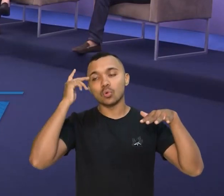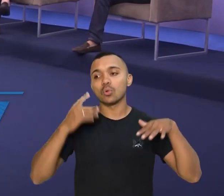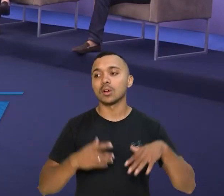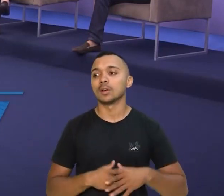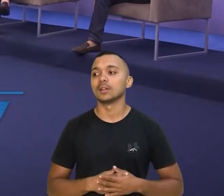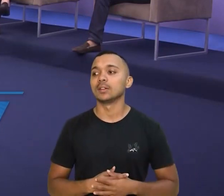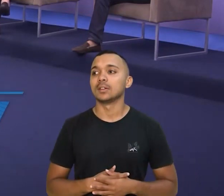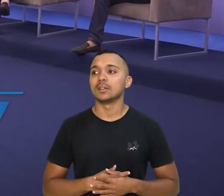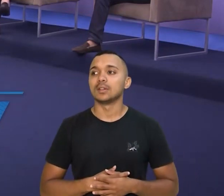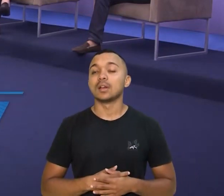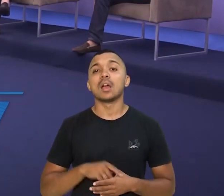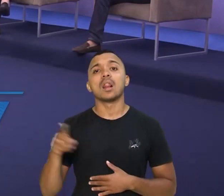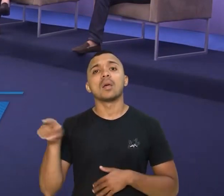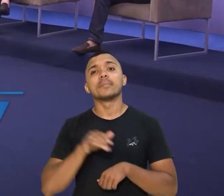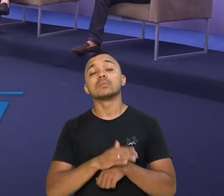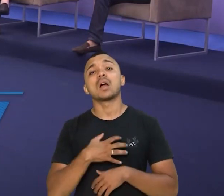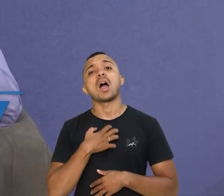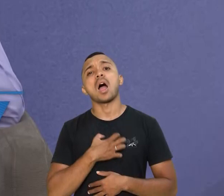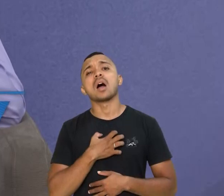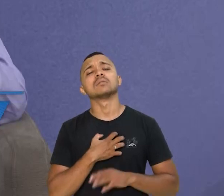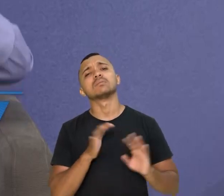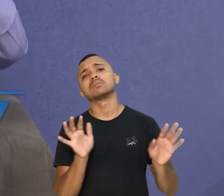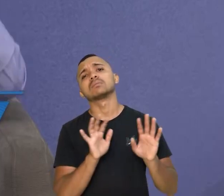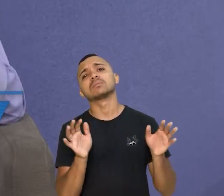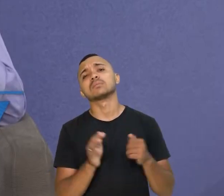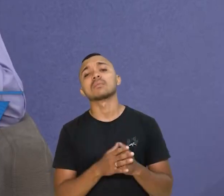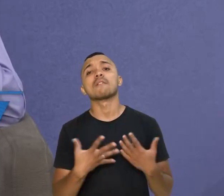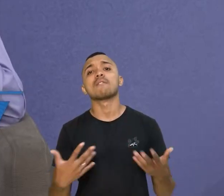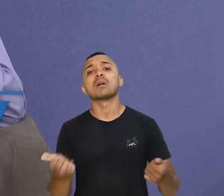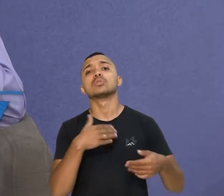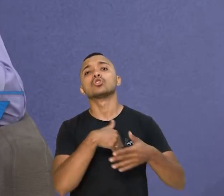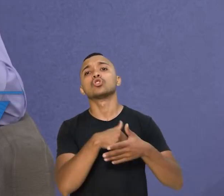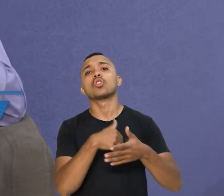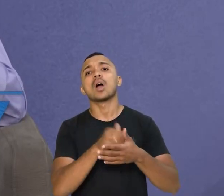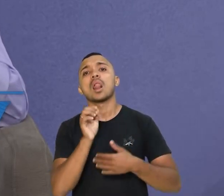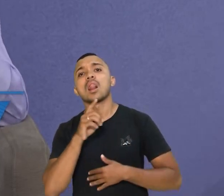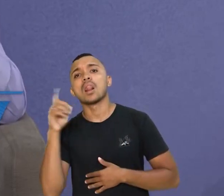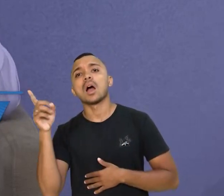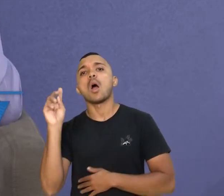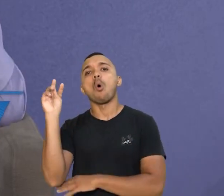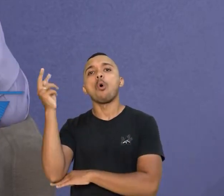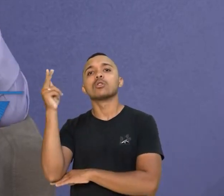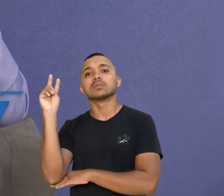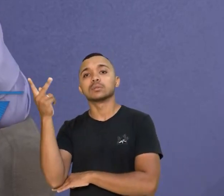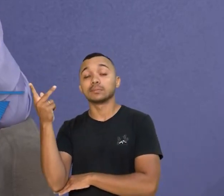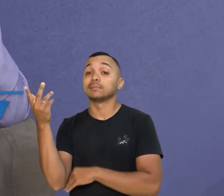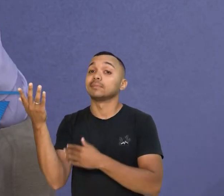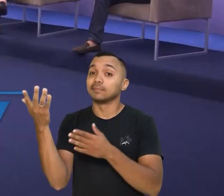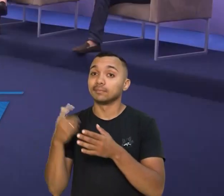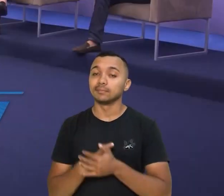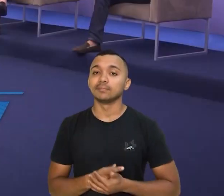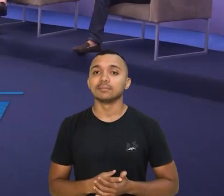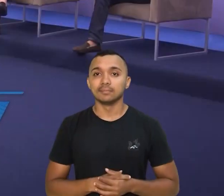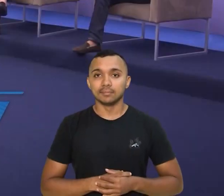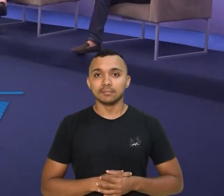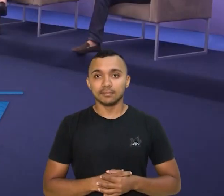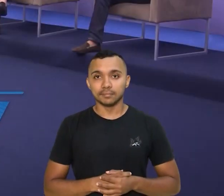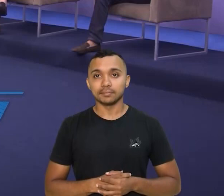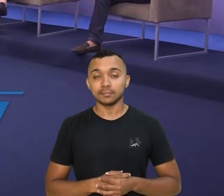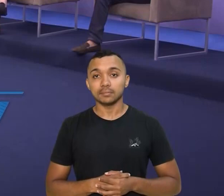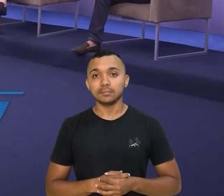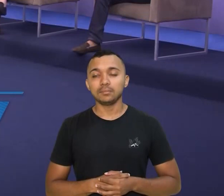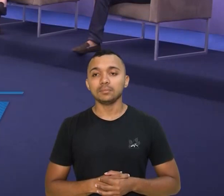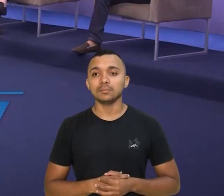por birra, não, vamos jogar lá em Horizonte, etc, etc. Bem feito, perdeu. Pensei, para fechar esse bloco